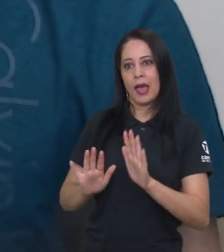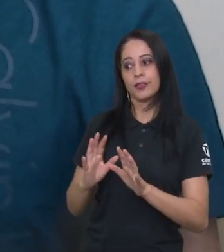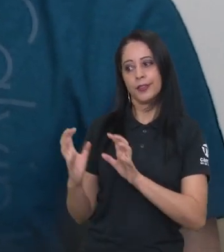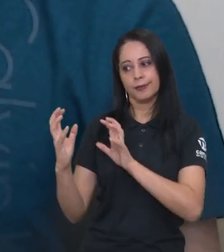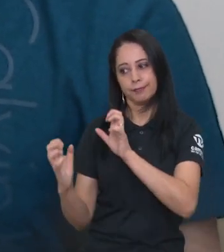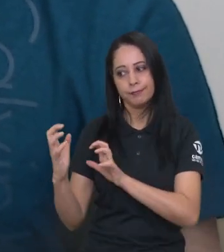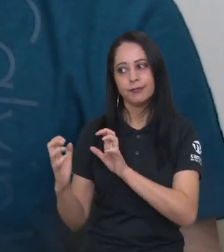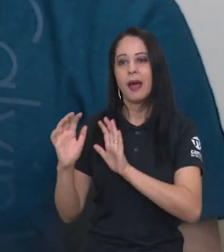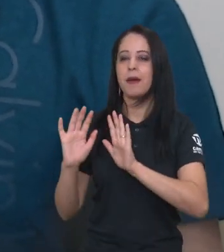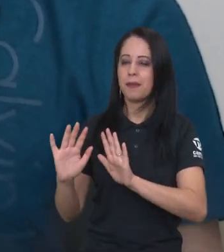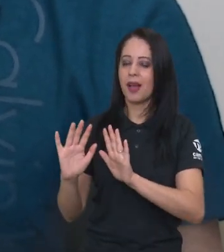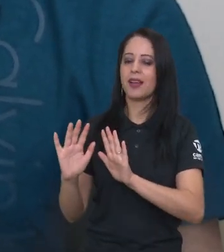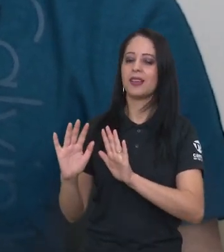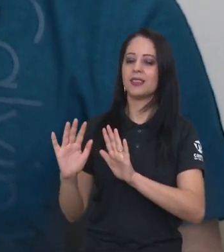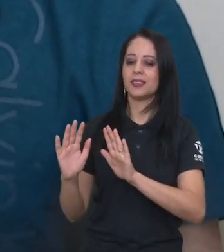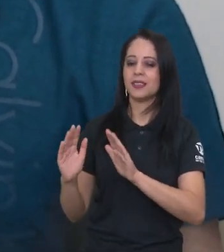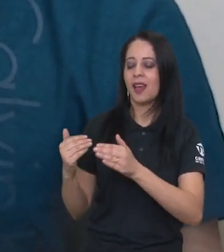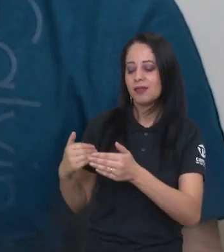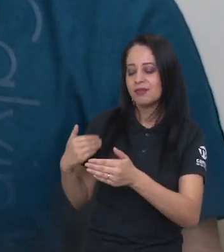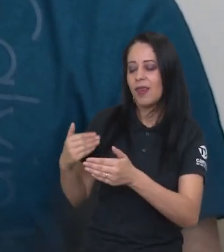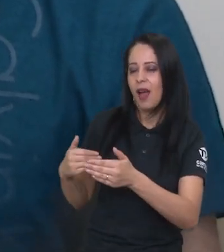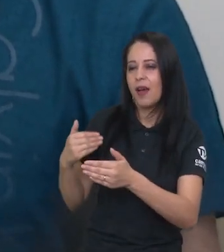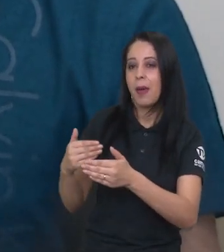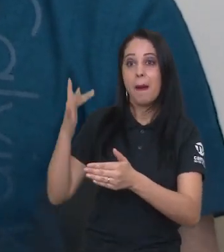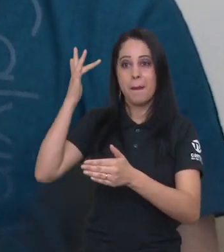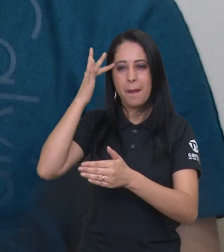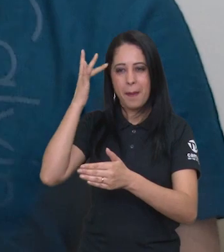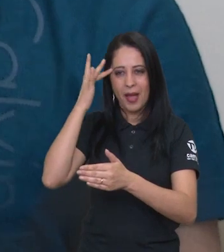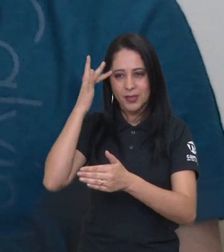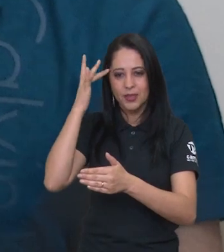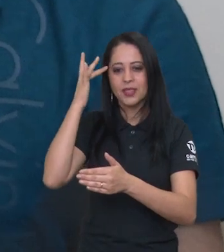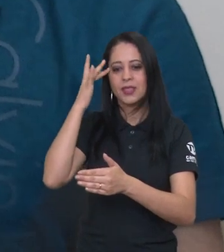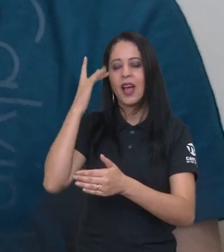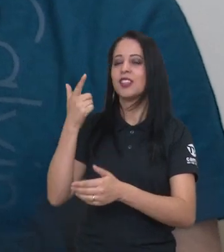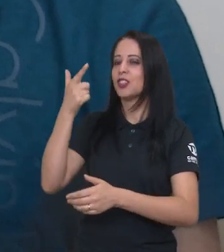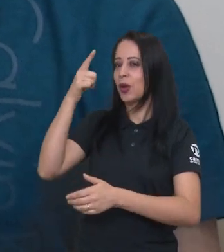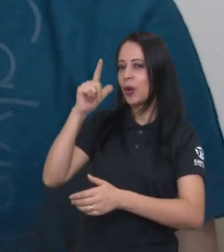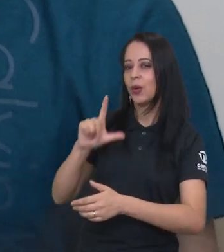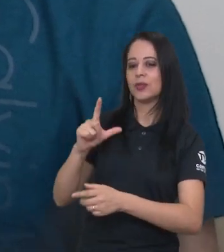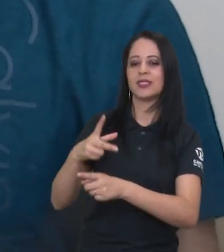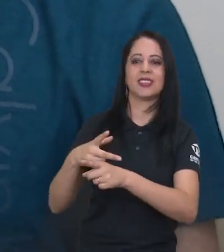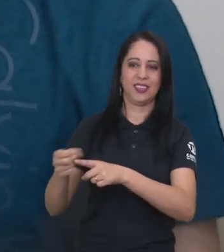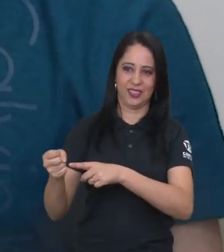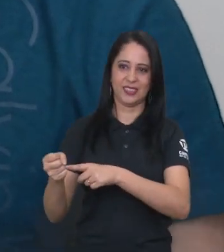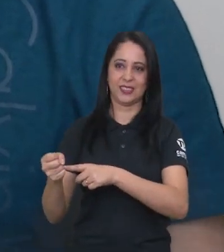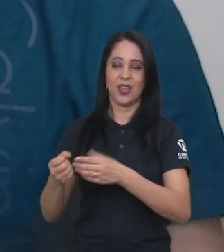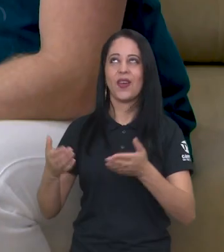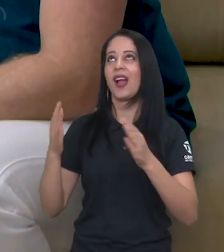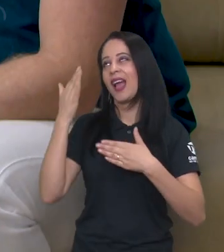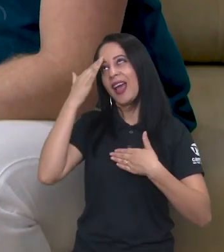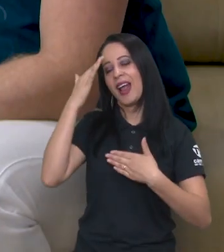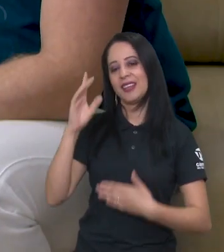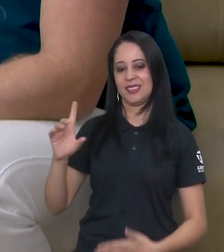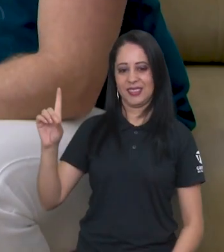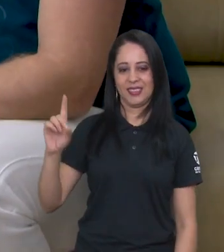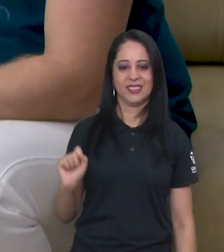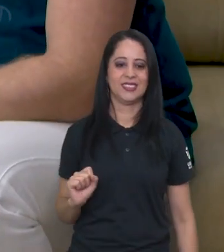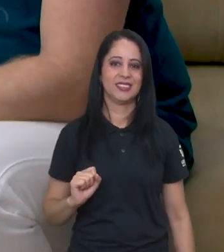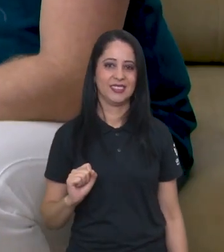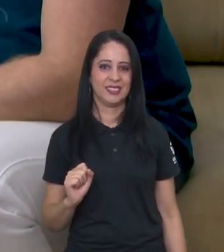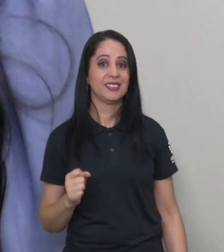Mas felizmente a gente soube com muita maturidade contornar e aqui estamos, né? Graças a Deus. Com Mael a